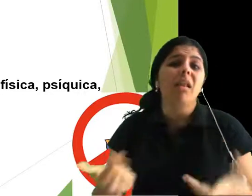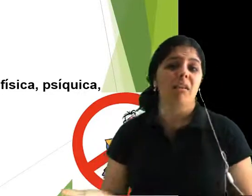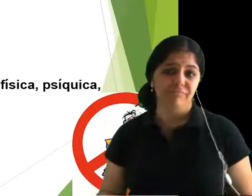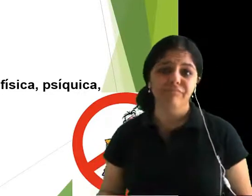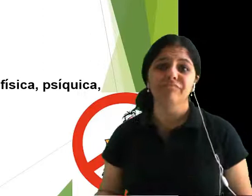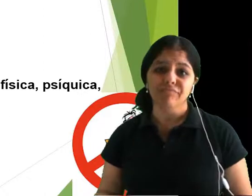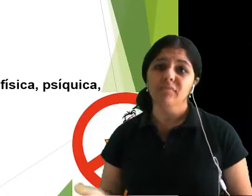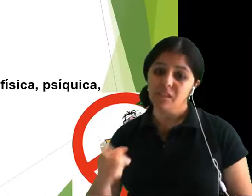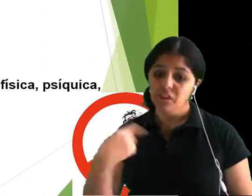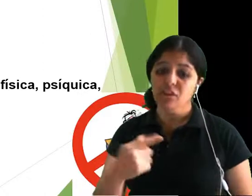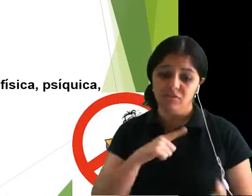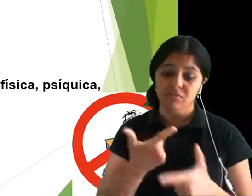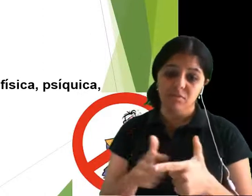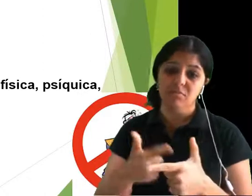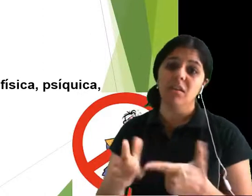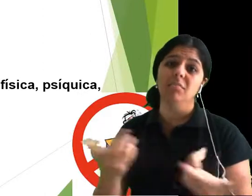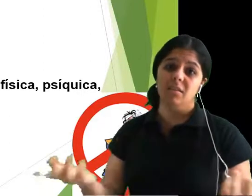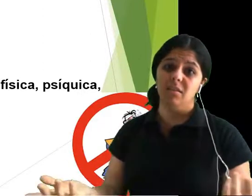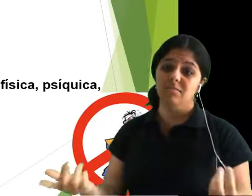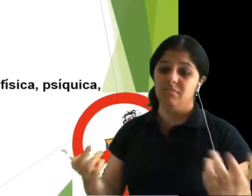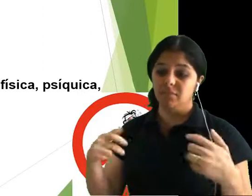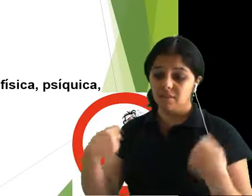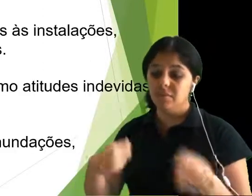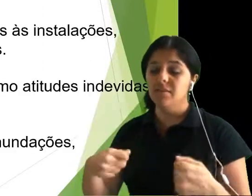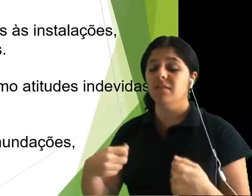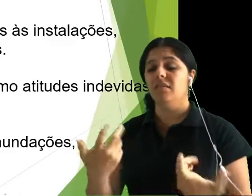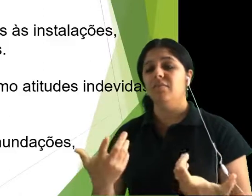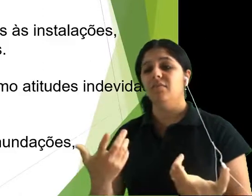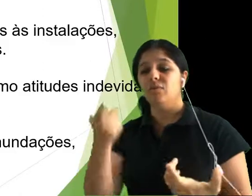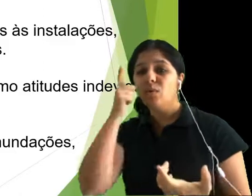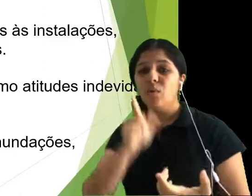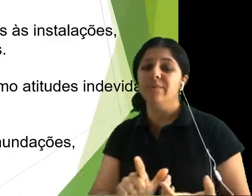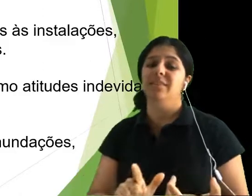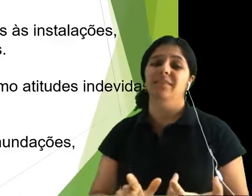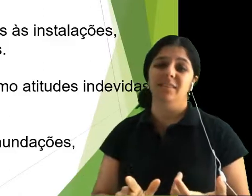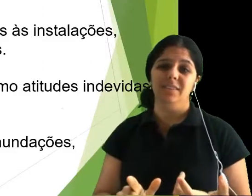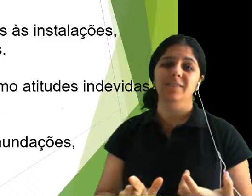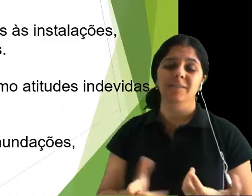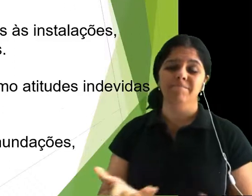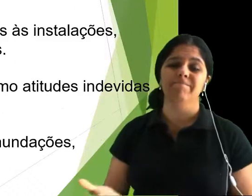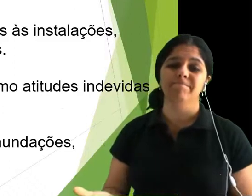E problemas todos nós temos. Temos que ter a capacidade para resolvê-los.